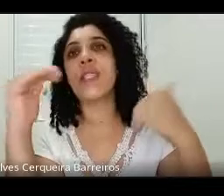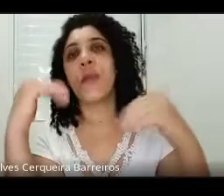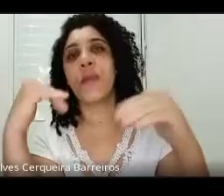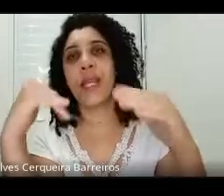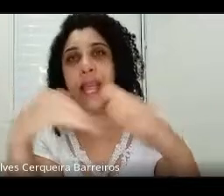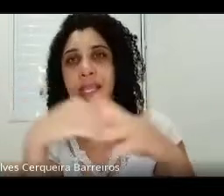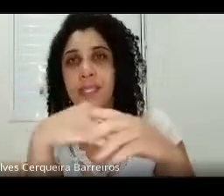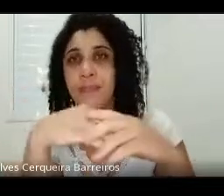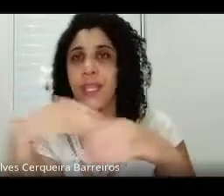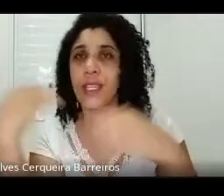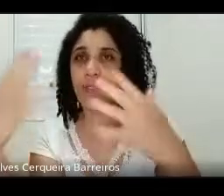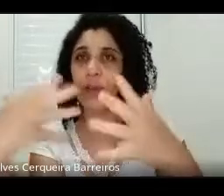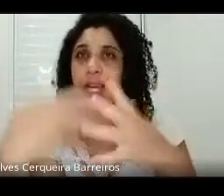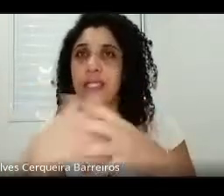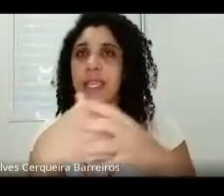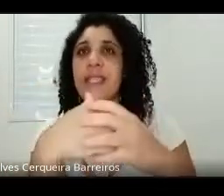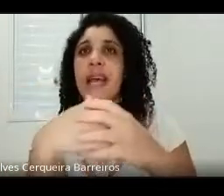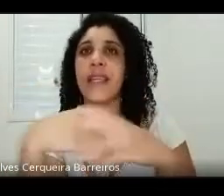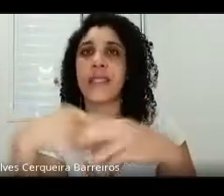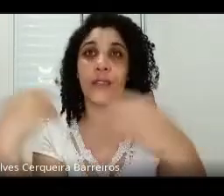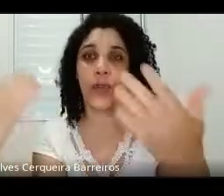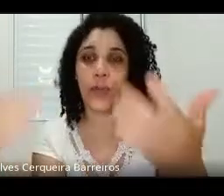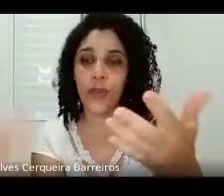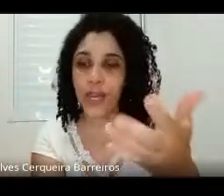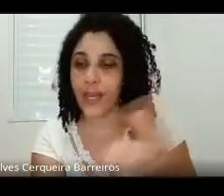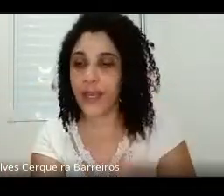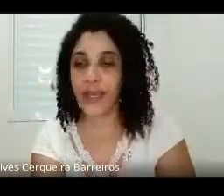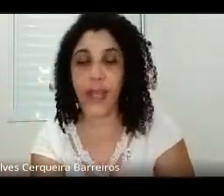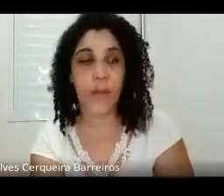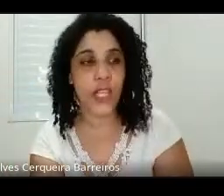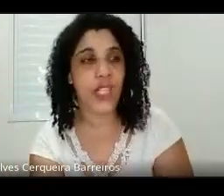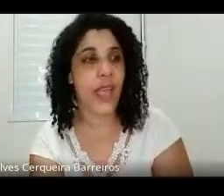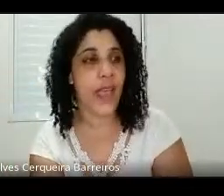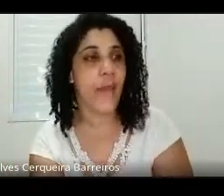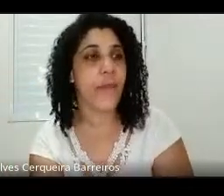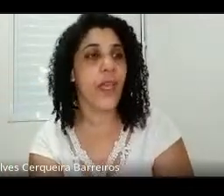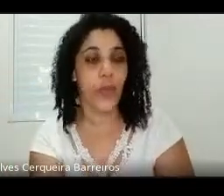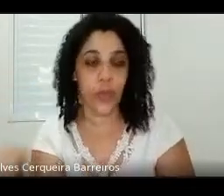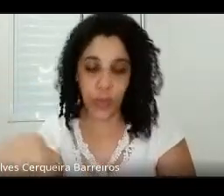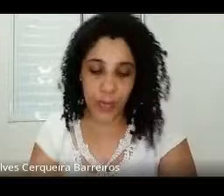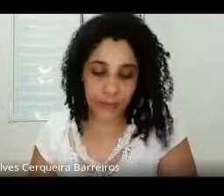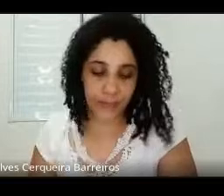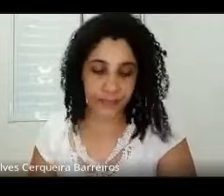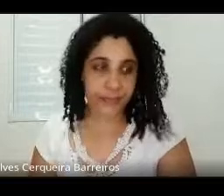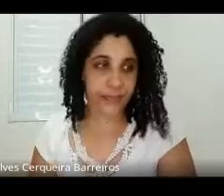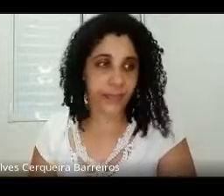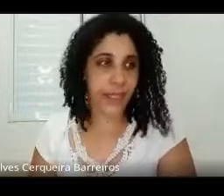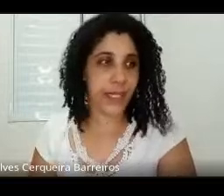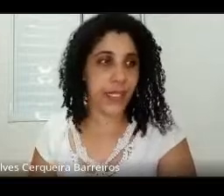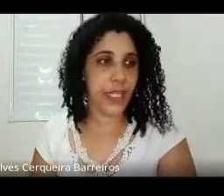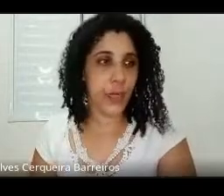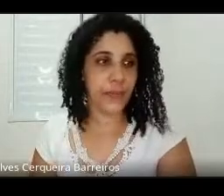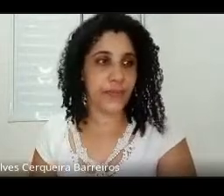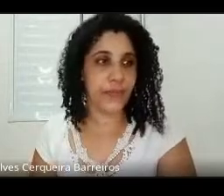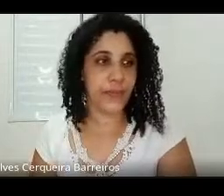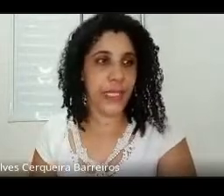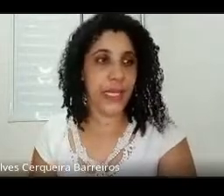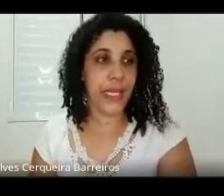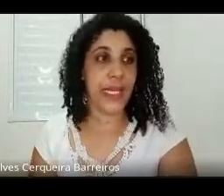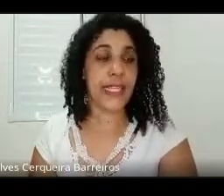possui essas propriedades que vão caracterizar, que vão comprovar que realmente é uma